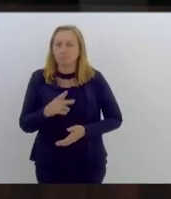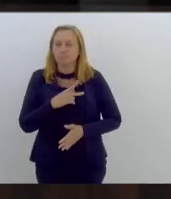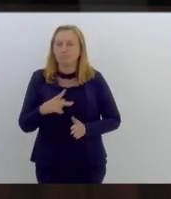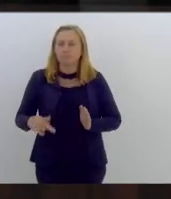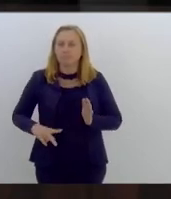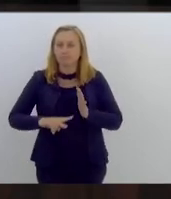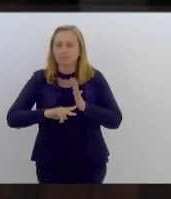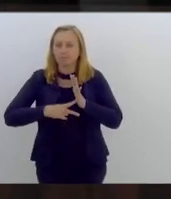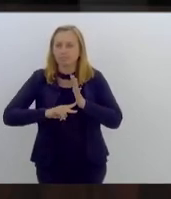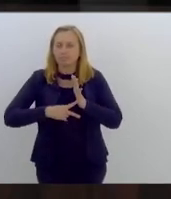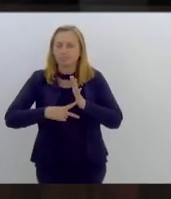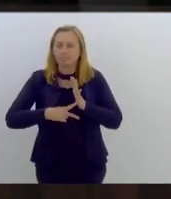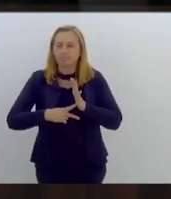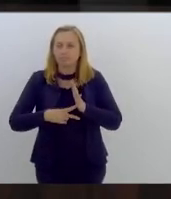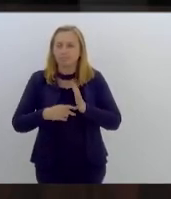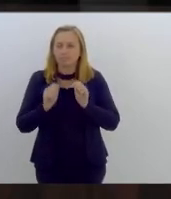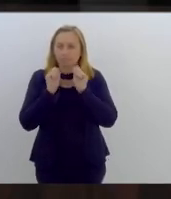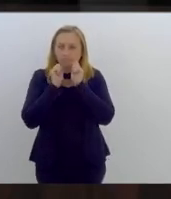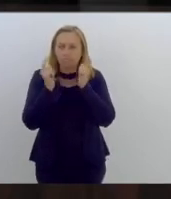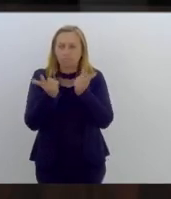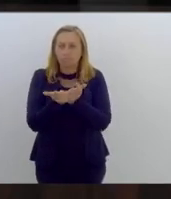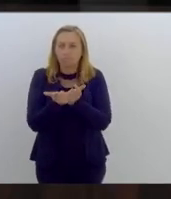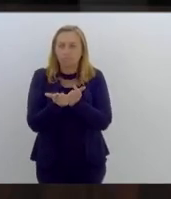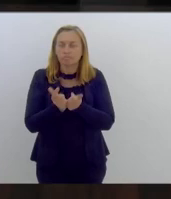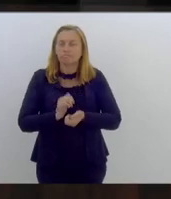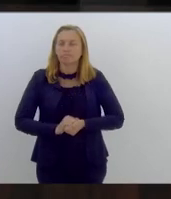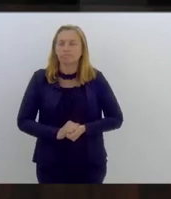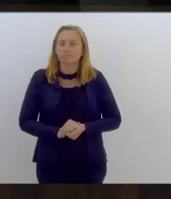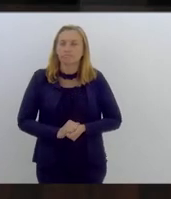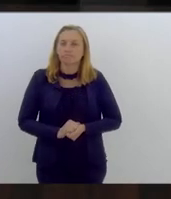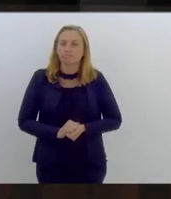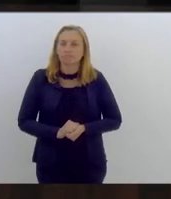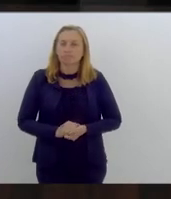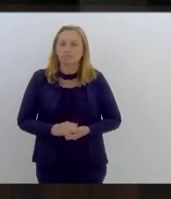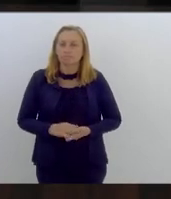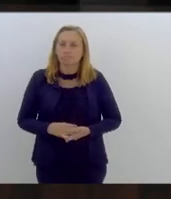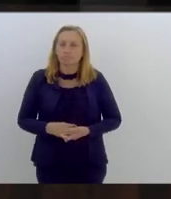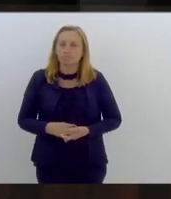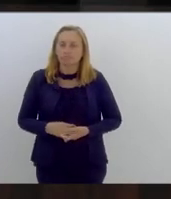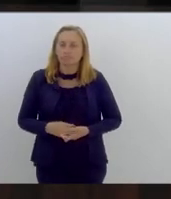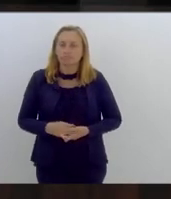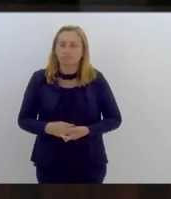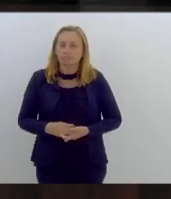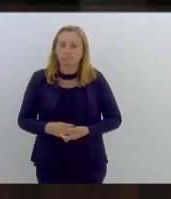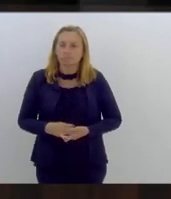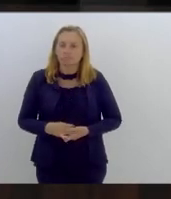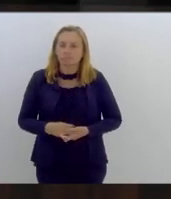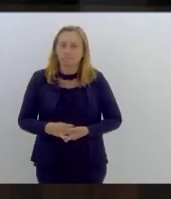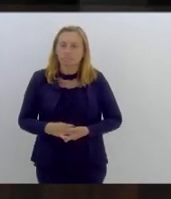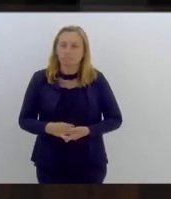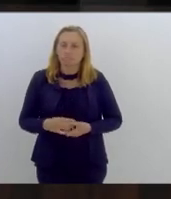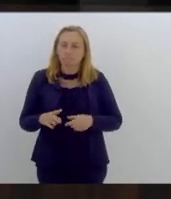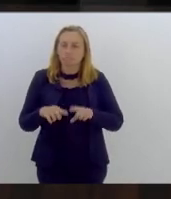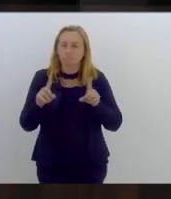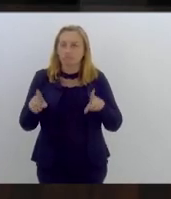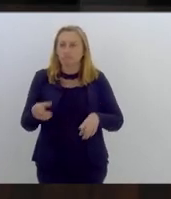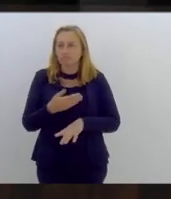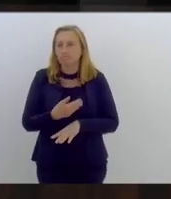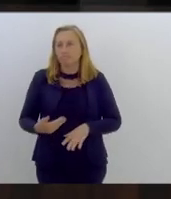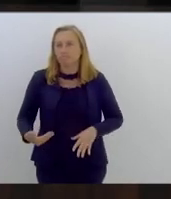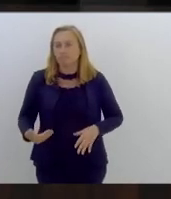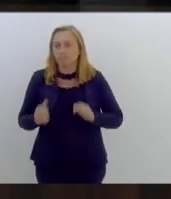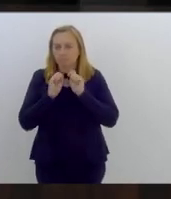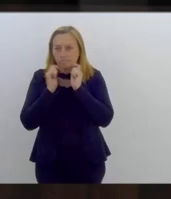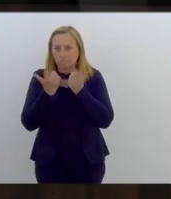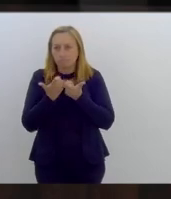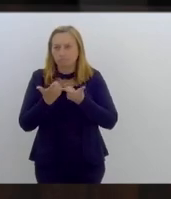Efetivos, Ativos e Inativos da Alerj, Sincial e Asalerj, Associação dos Servidores da Alerj, para que